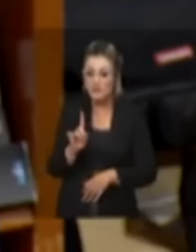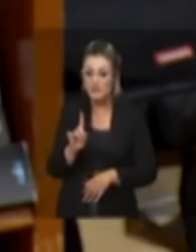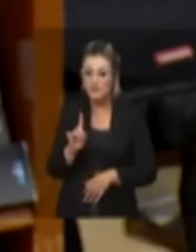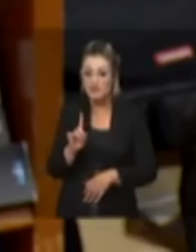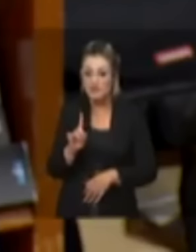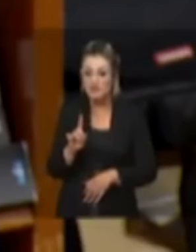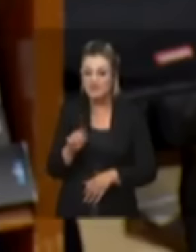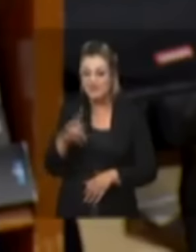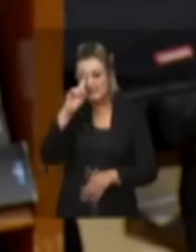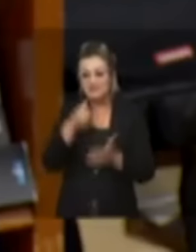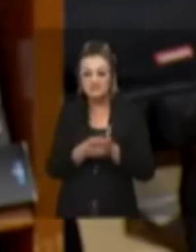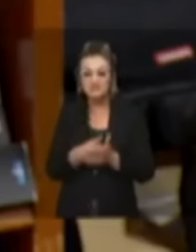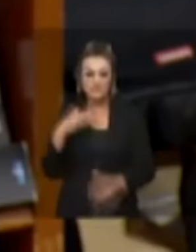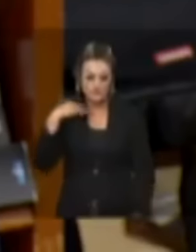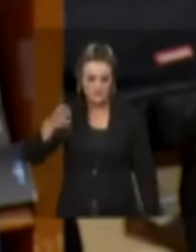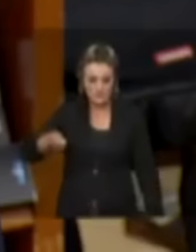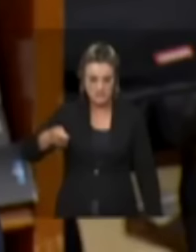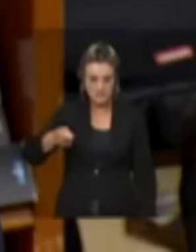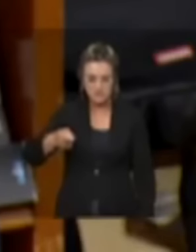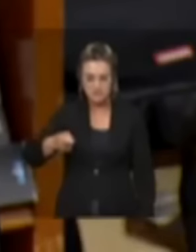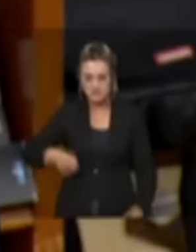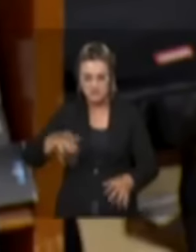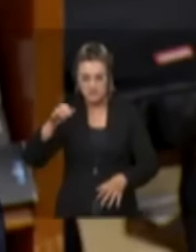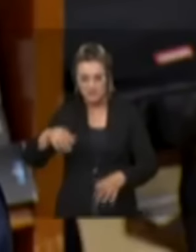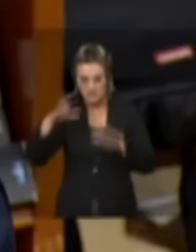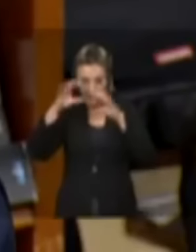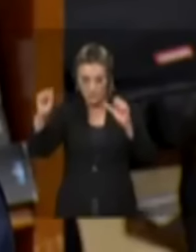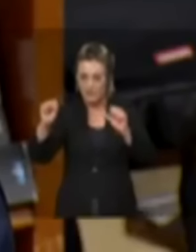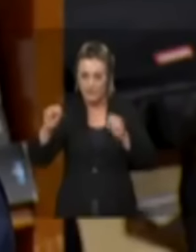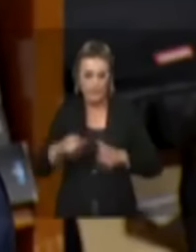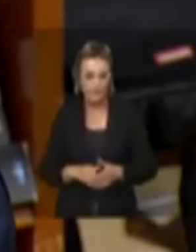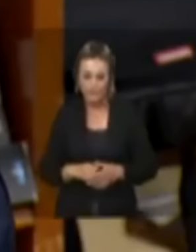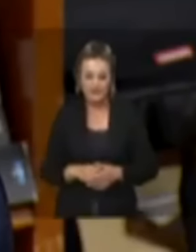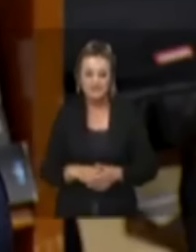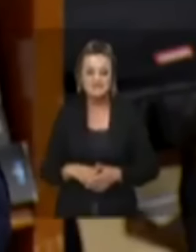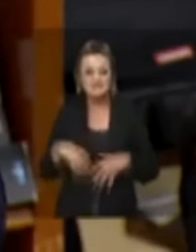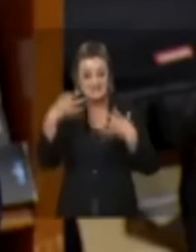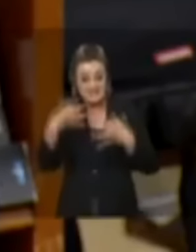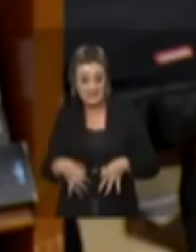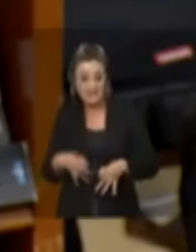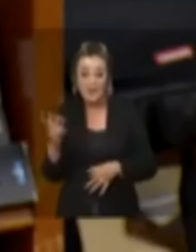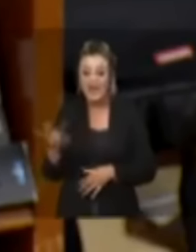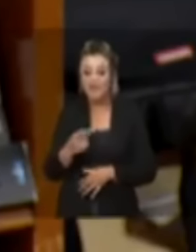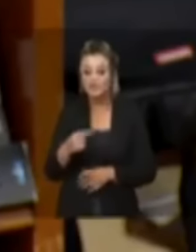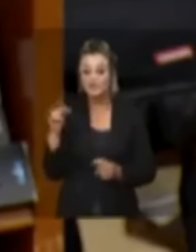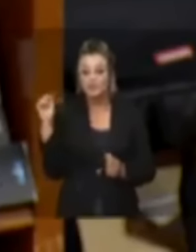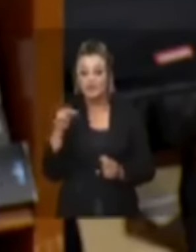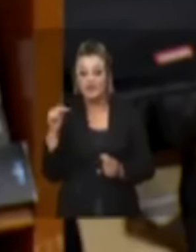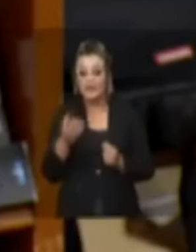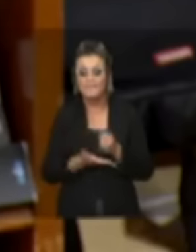voluntarista de Juiz ou de tribunal a justiça ou injustiça de uma lei é aferida com base na